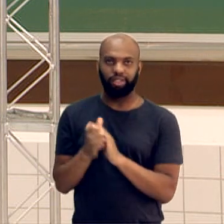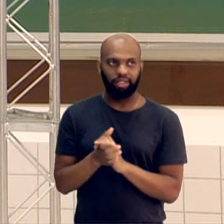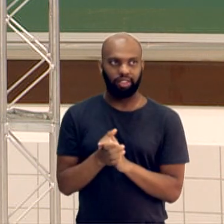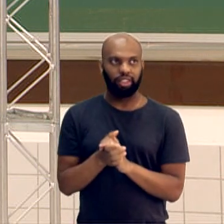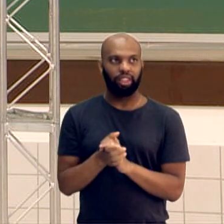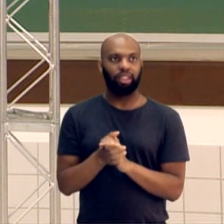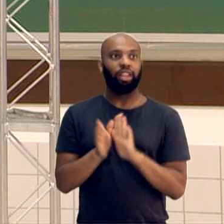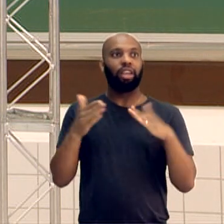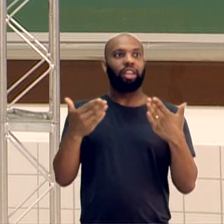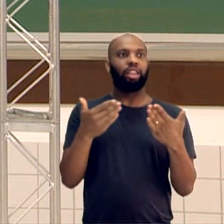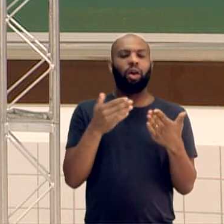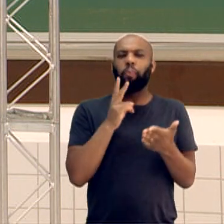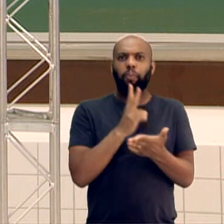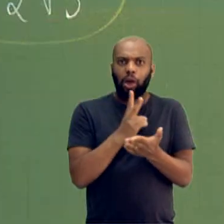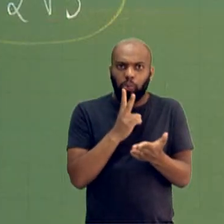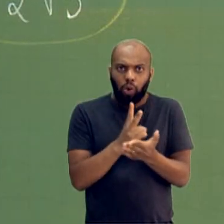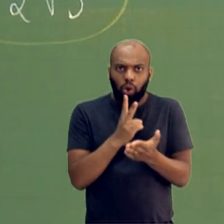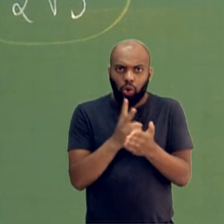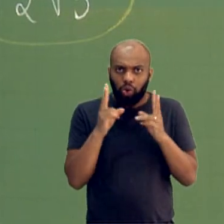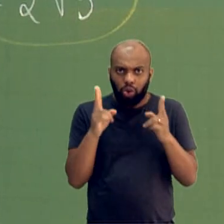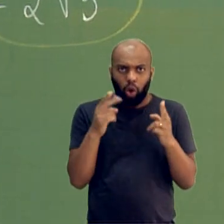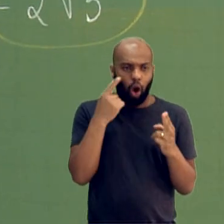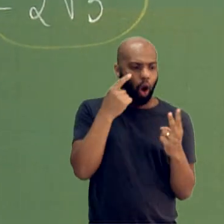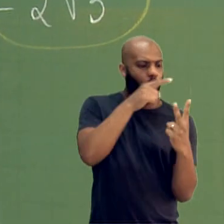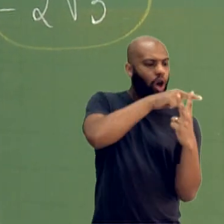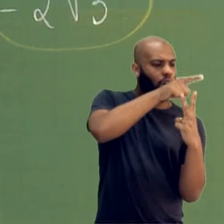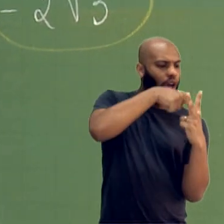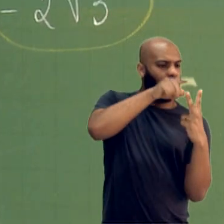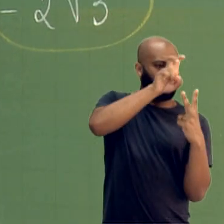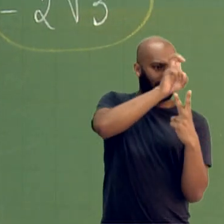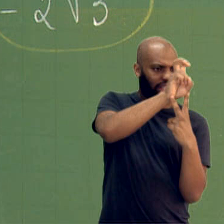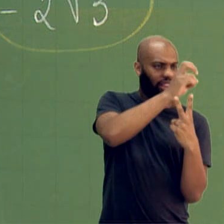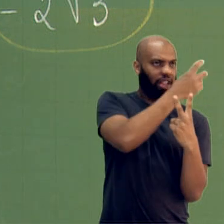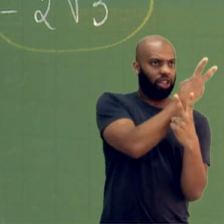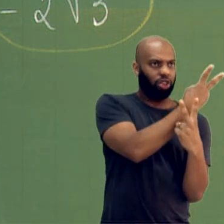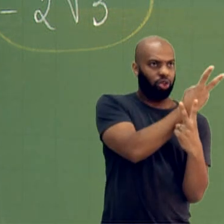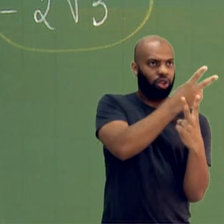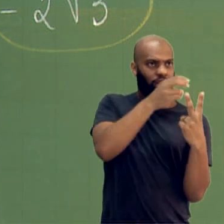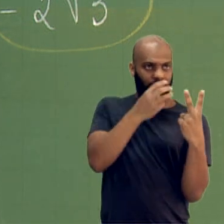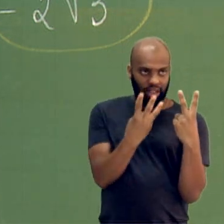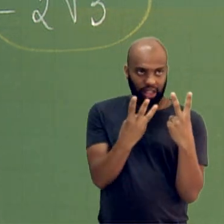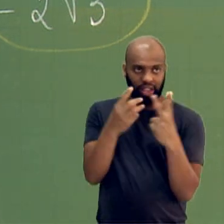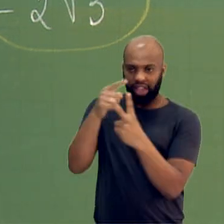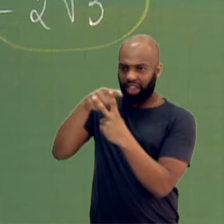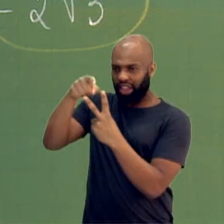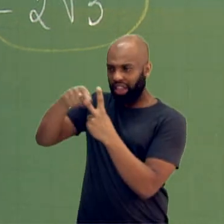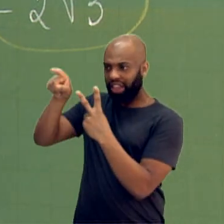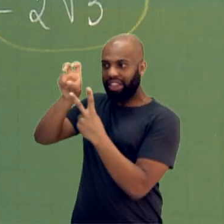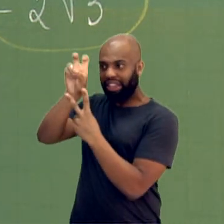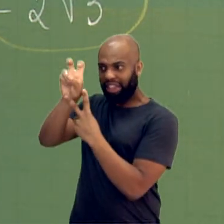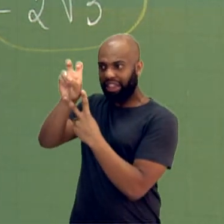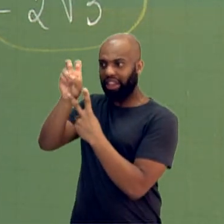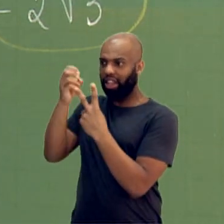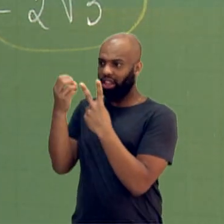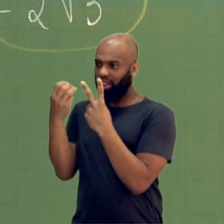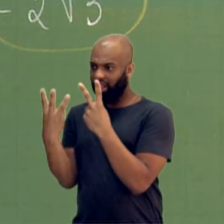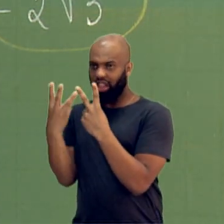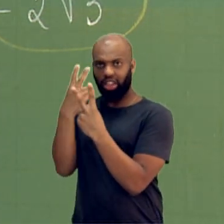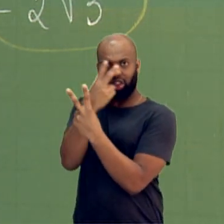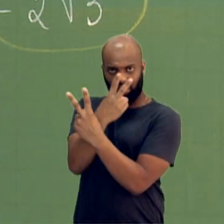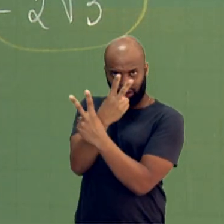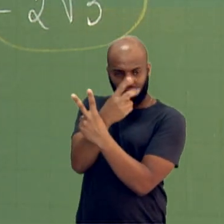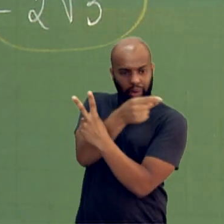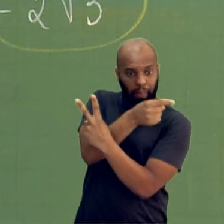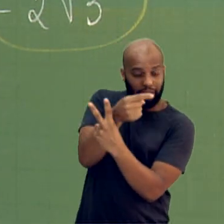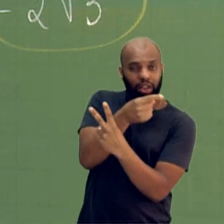são exatamente iguais em valores, assim, modulares? Sim. Ou seja, eu tenho 2